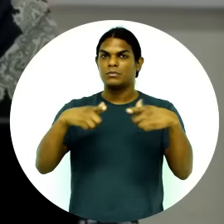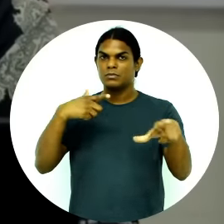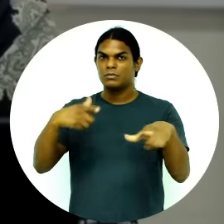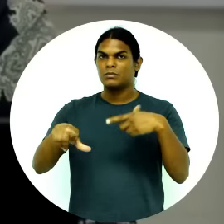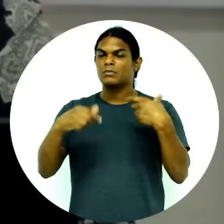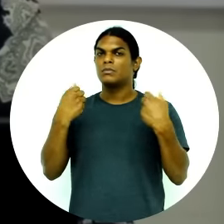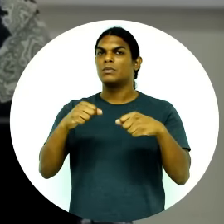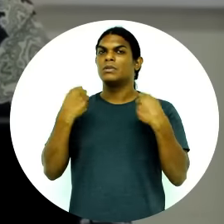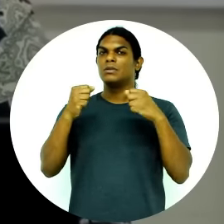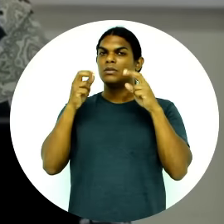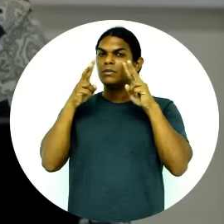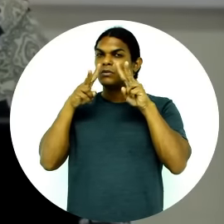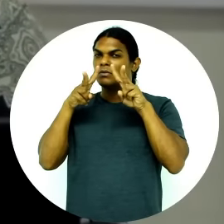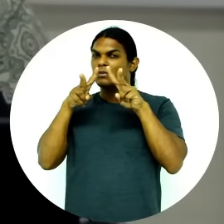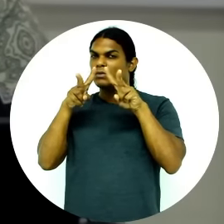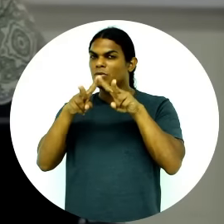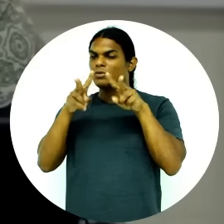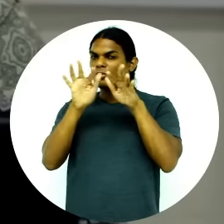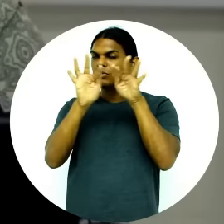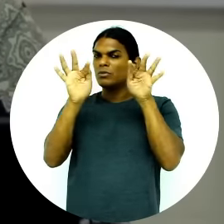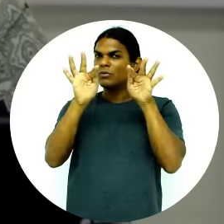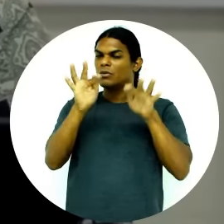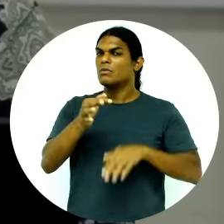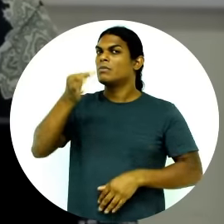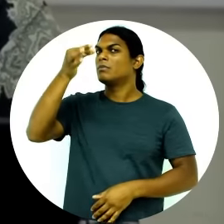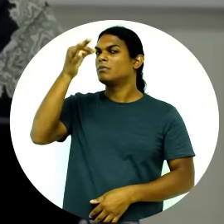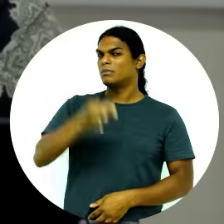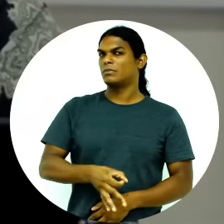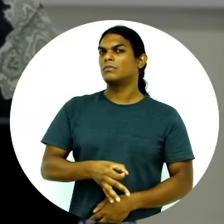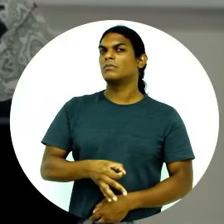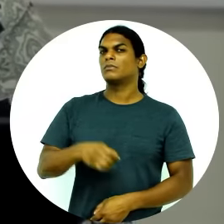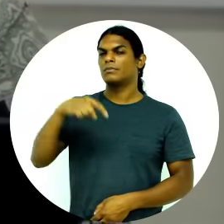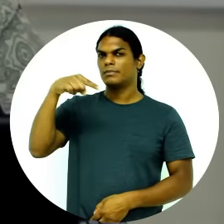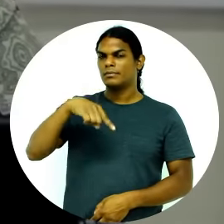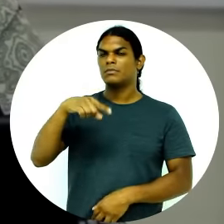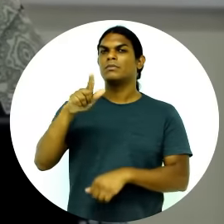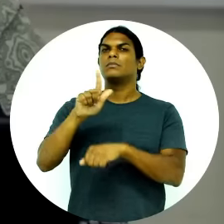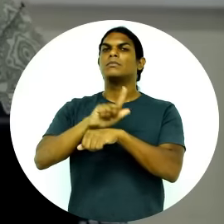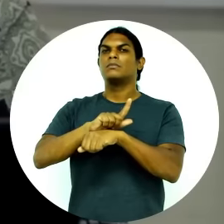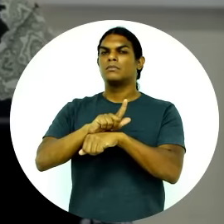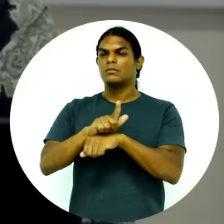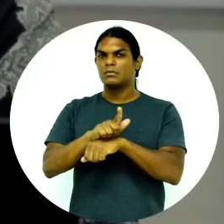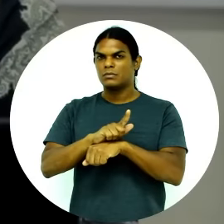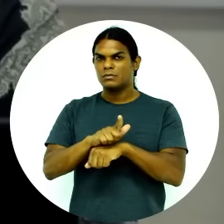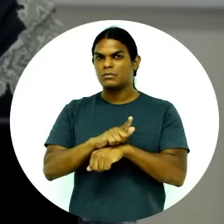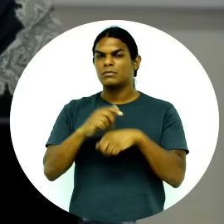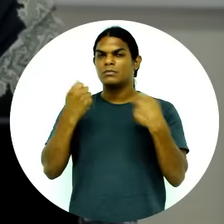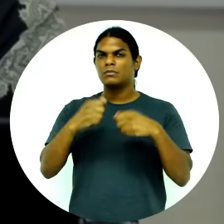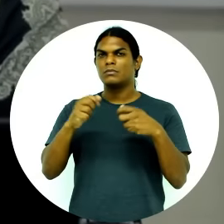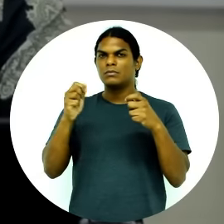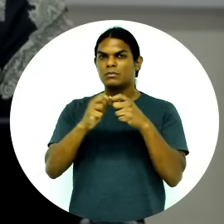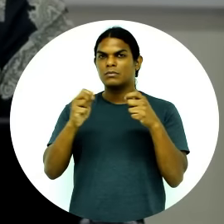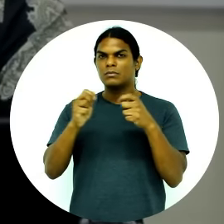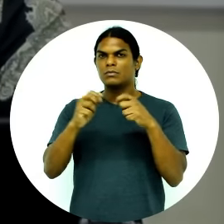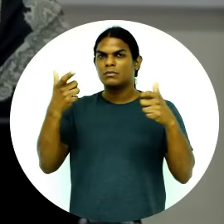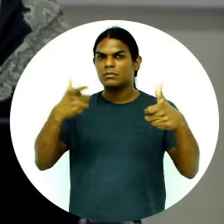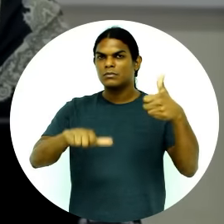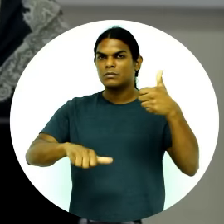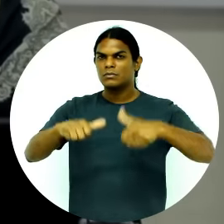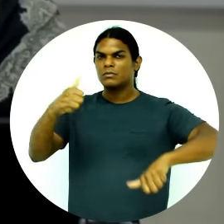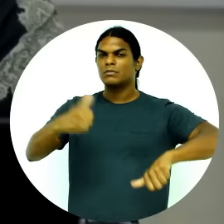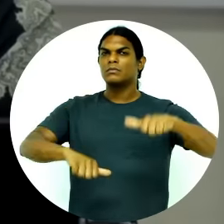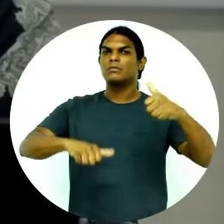cada avaliador observa, percebe o seu avaliado, inevitavelmente deve ser considerado também de forma